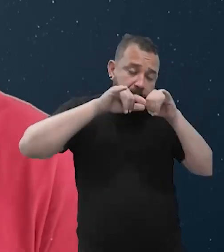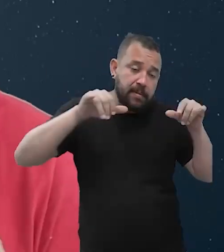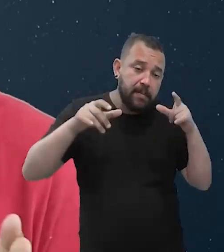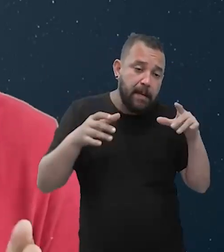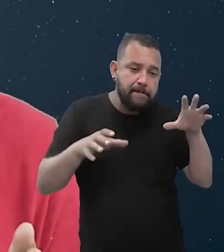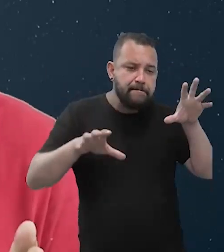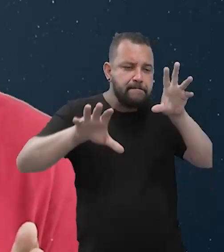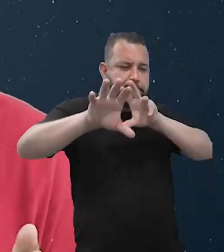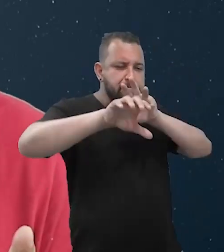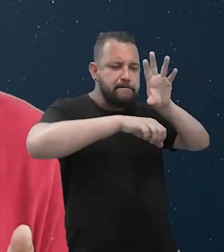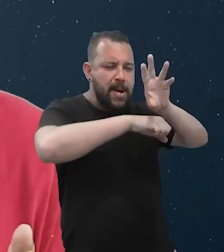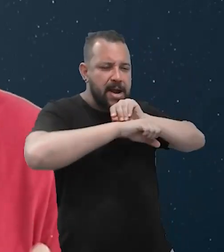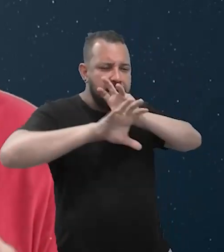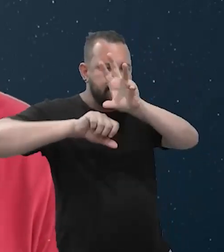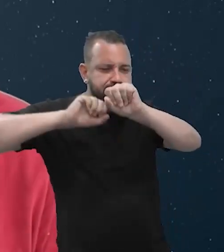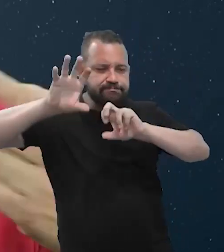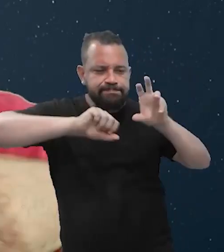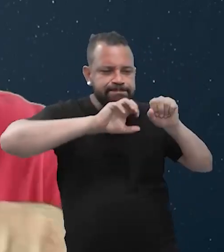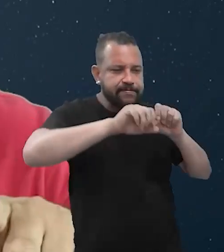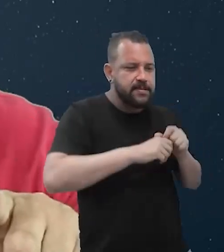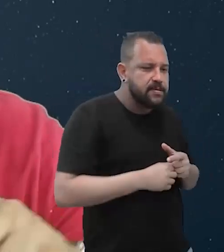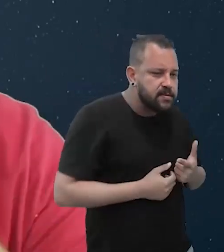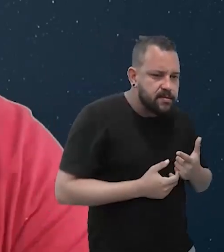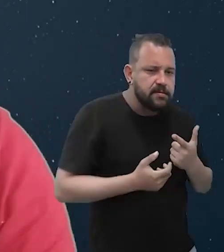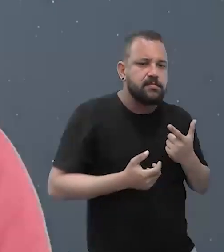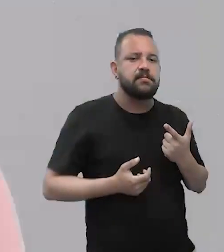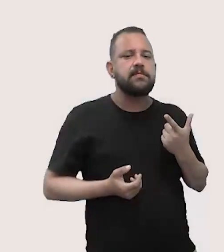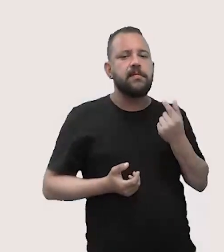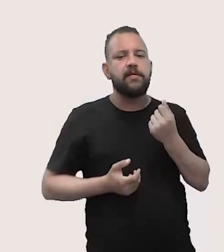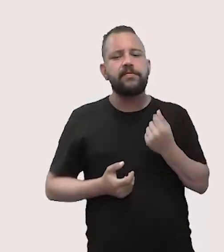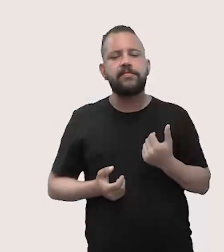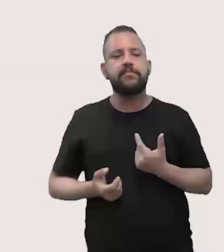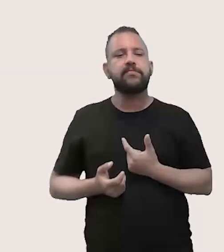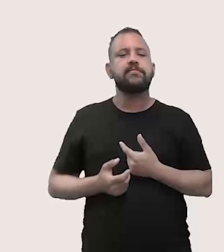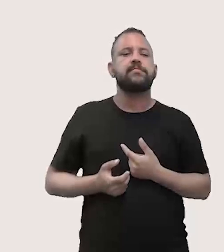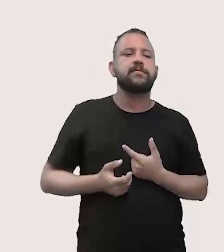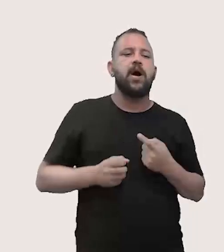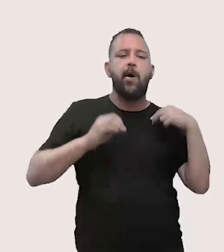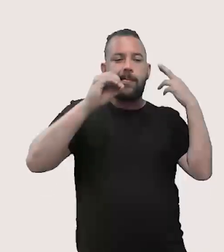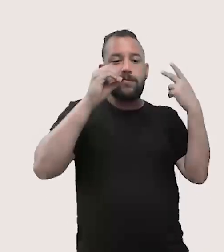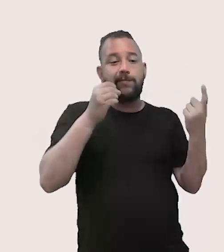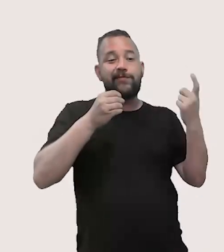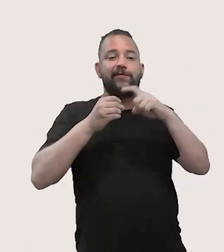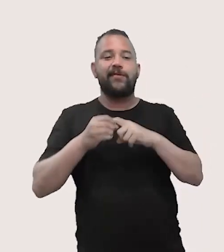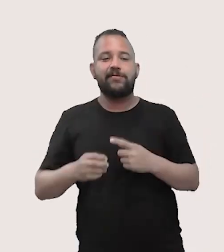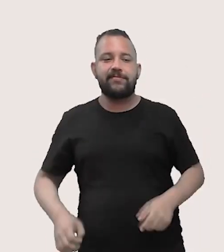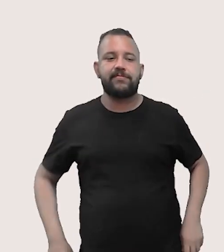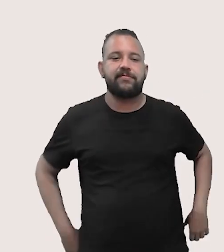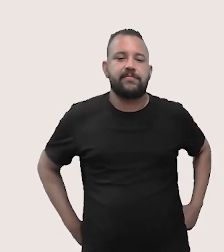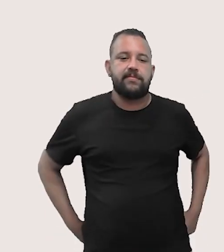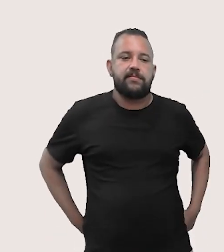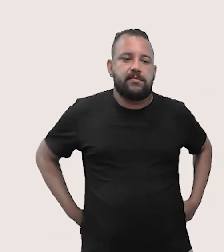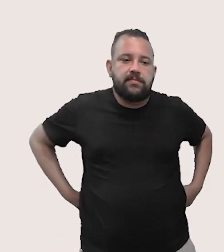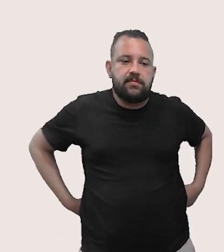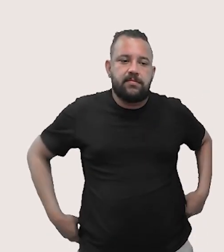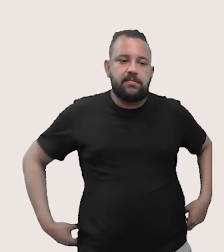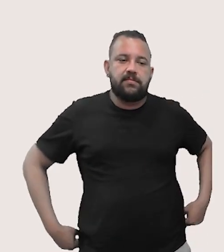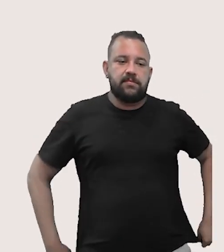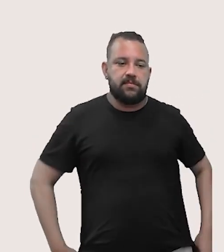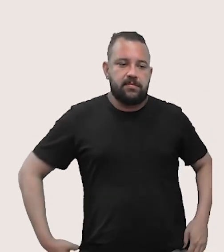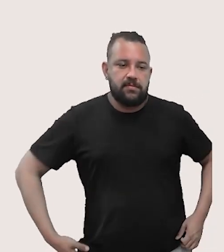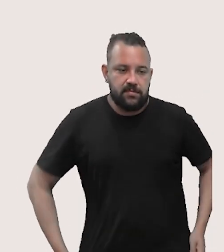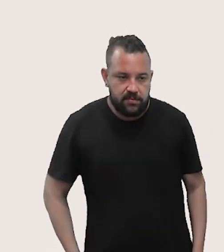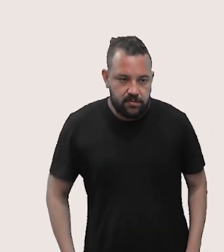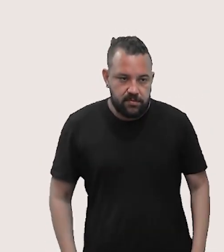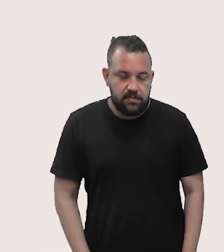de produto. Percebeu a ideia? Então, vai para a tela geral, Robertão, que a gente vai dar continuidade aqui a esse raciocínio. Então